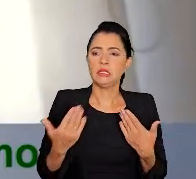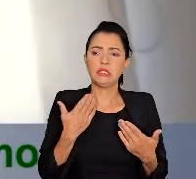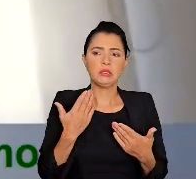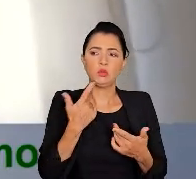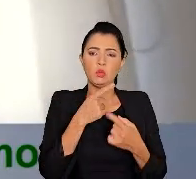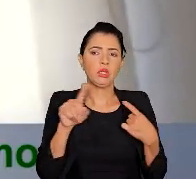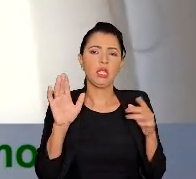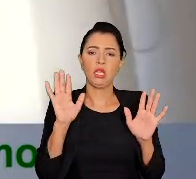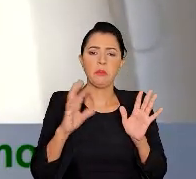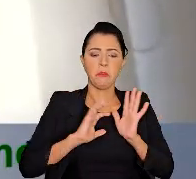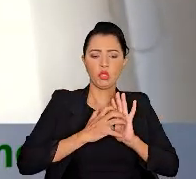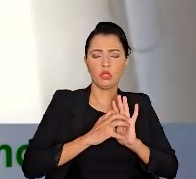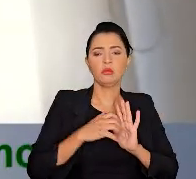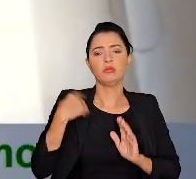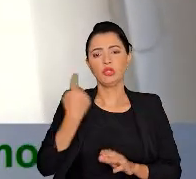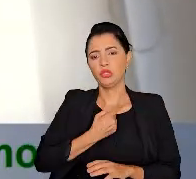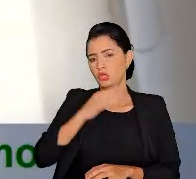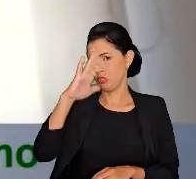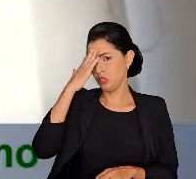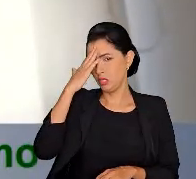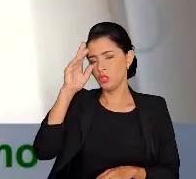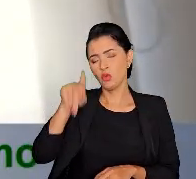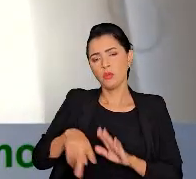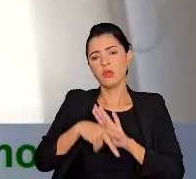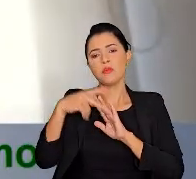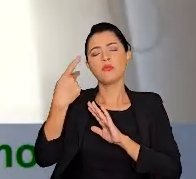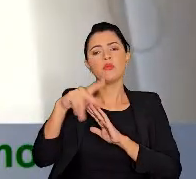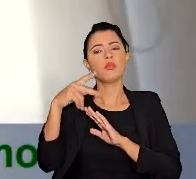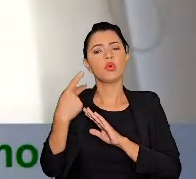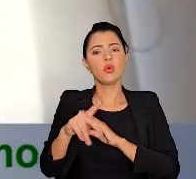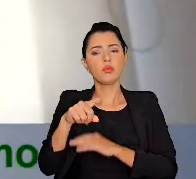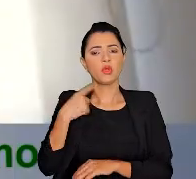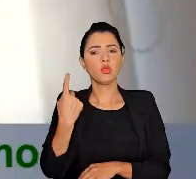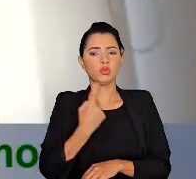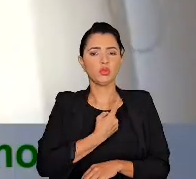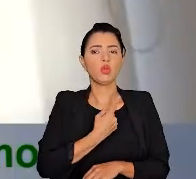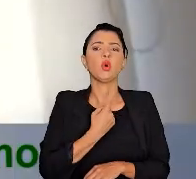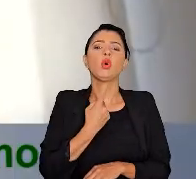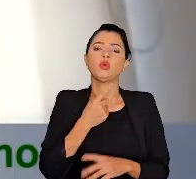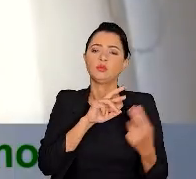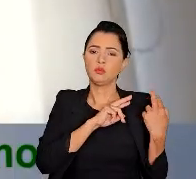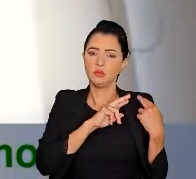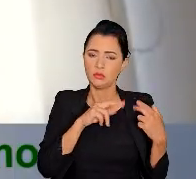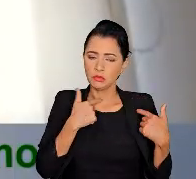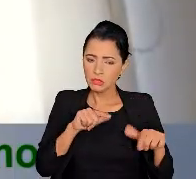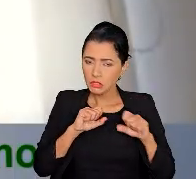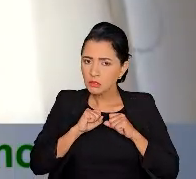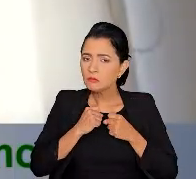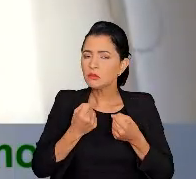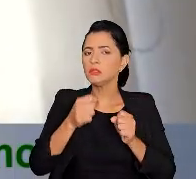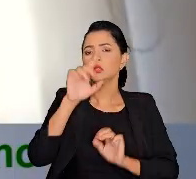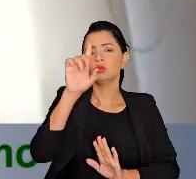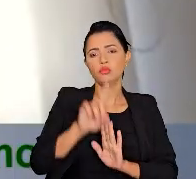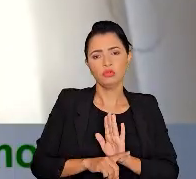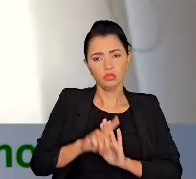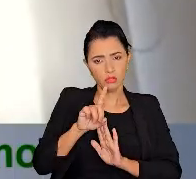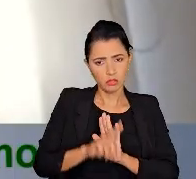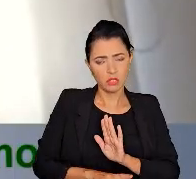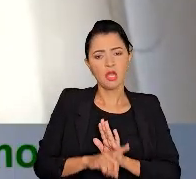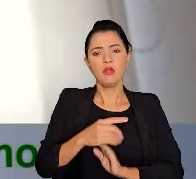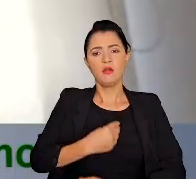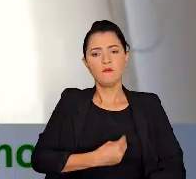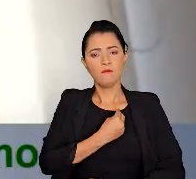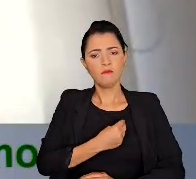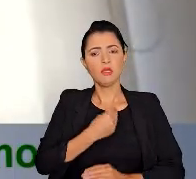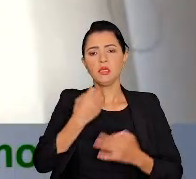enfim, entendemos como parte integrante do nosso mandato defender o direito a uma vida plena,